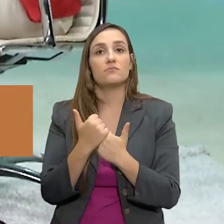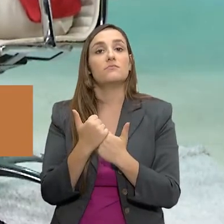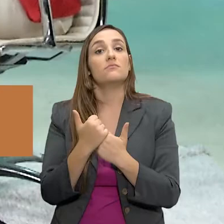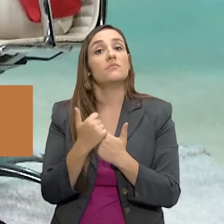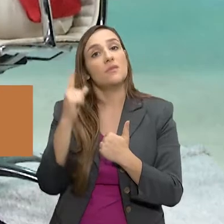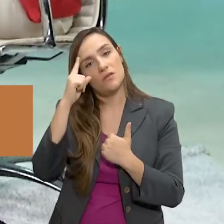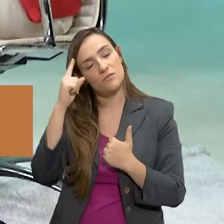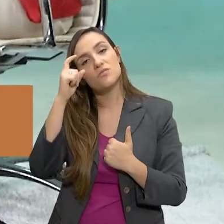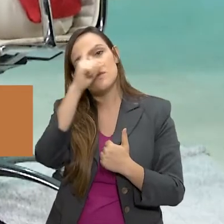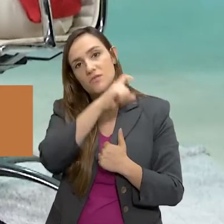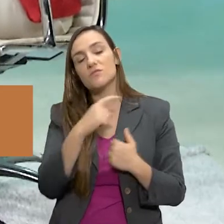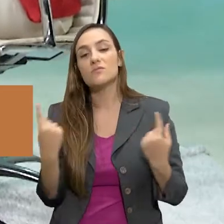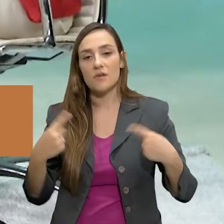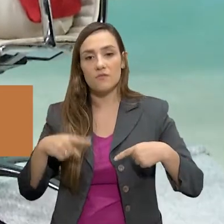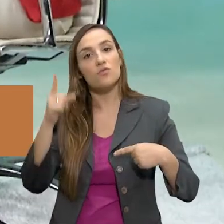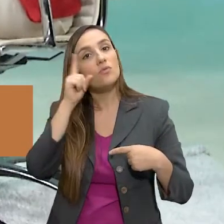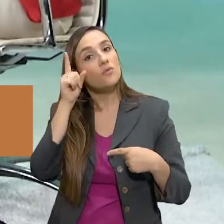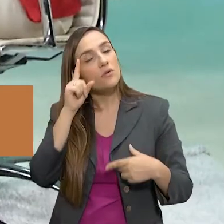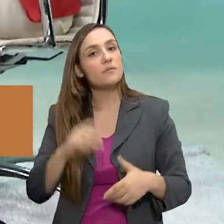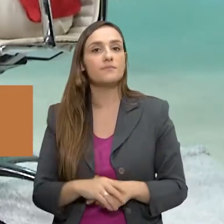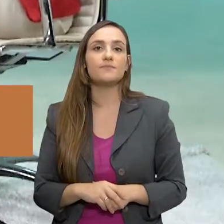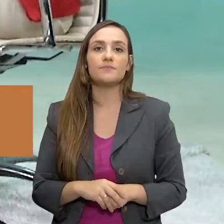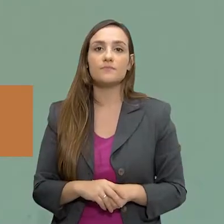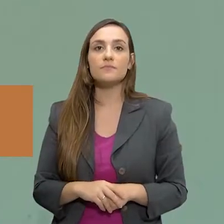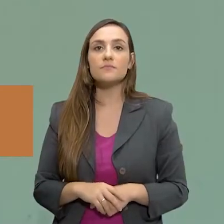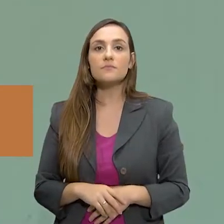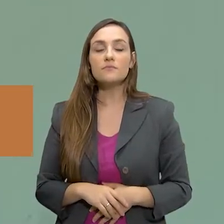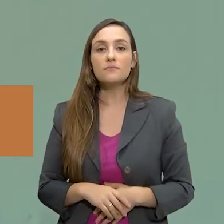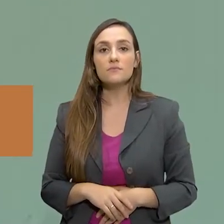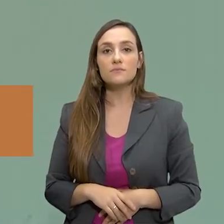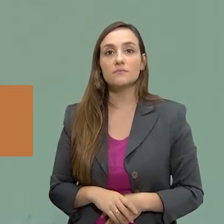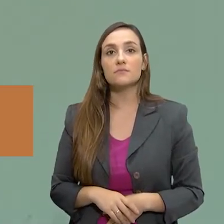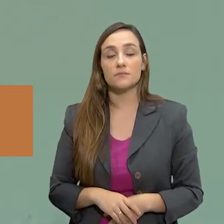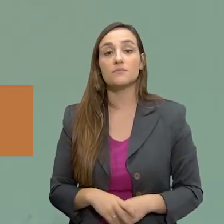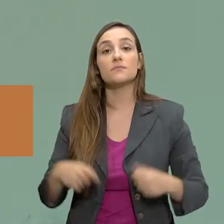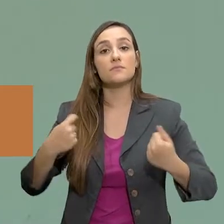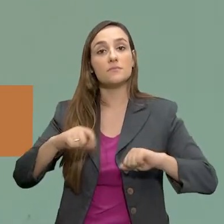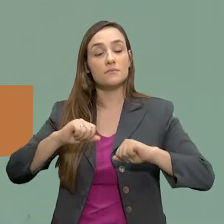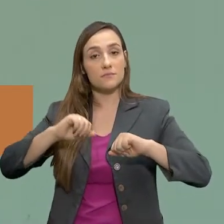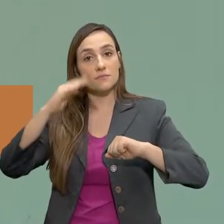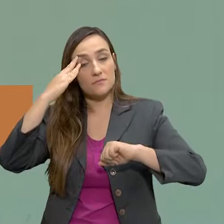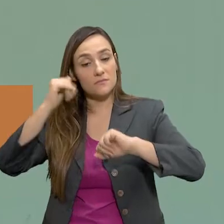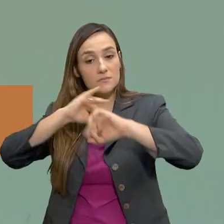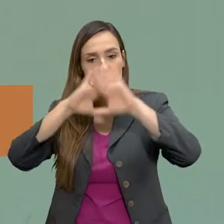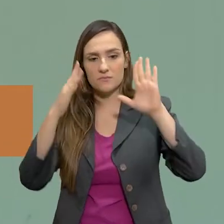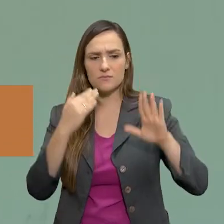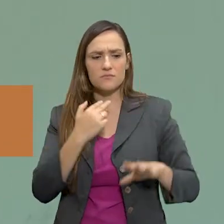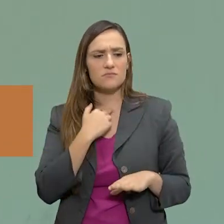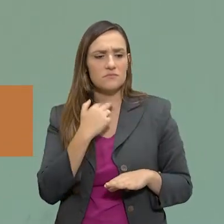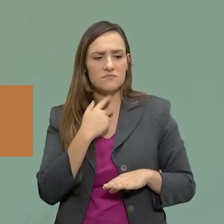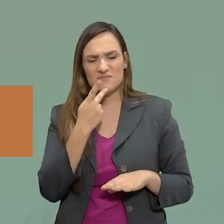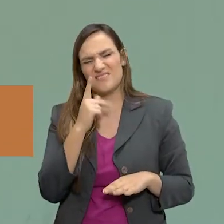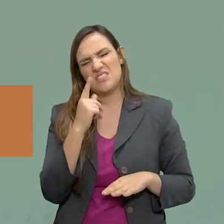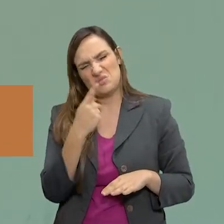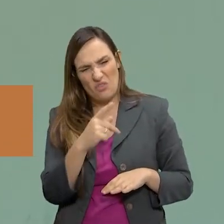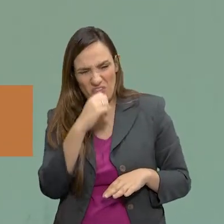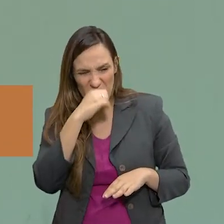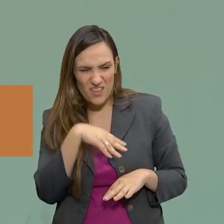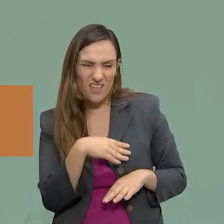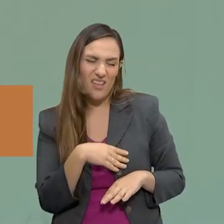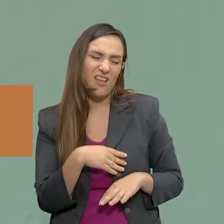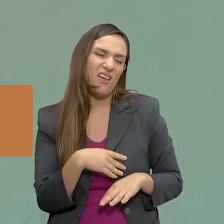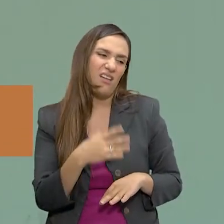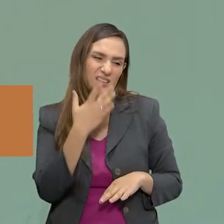nós somos humanas, mas a gente lida com isso todos os dias. A gente tem que aprender e entender sempre que a gente não pode menosprezar nenhuma